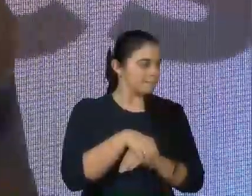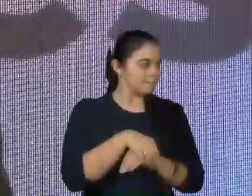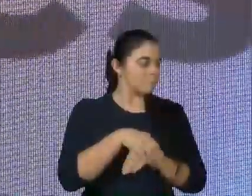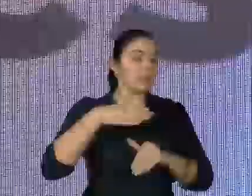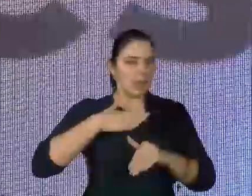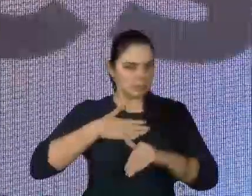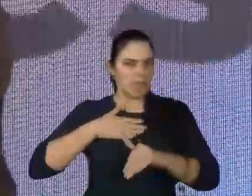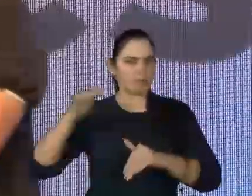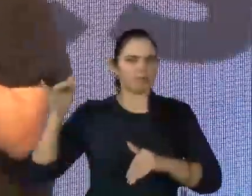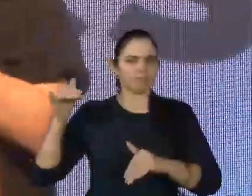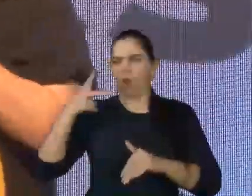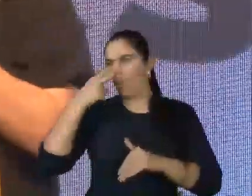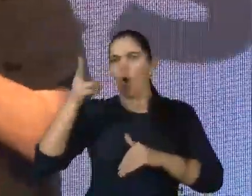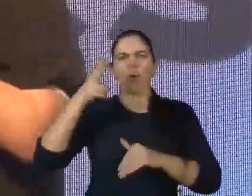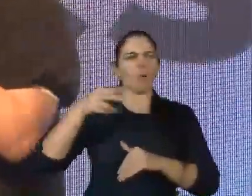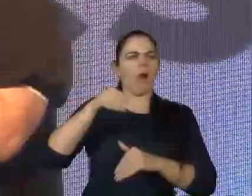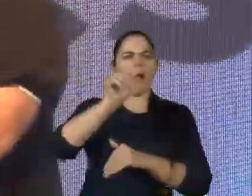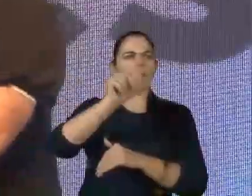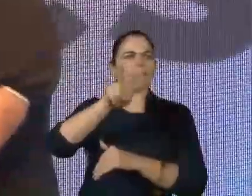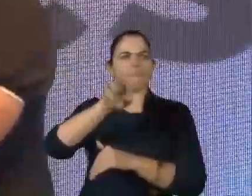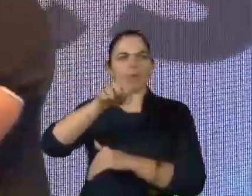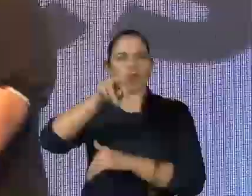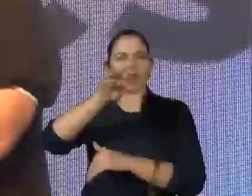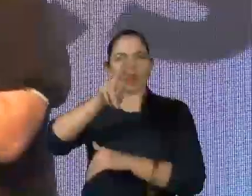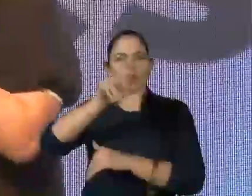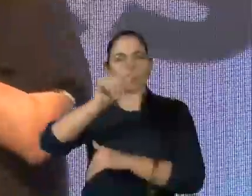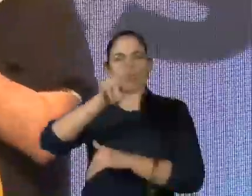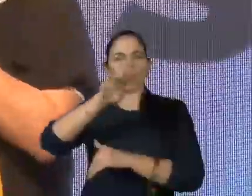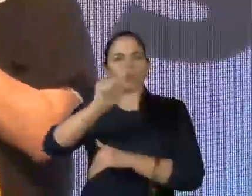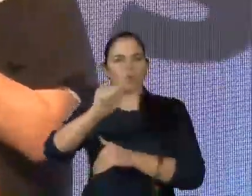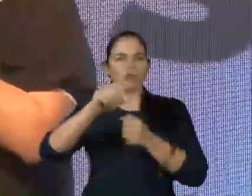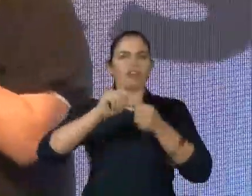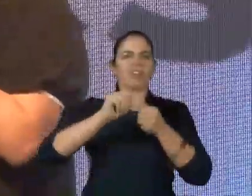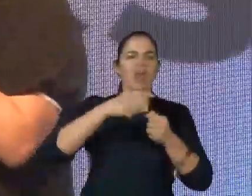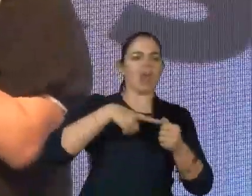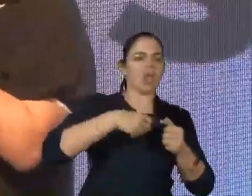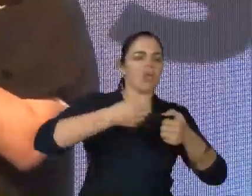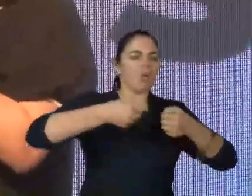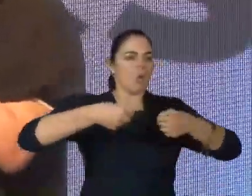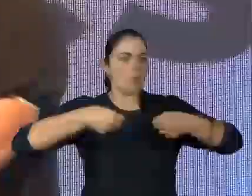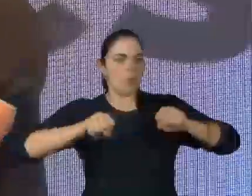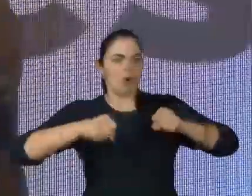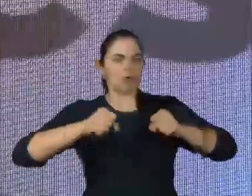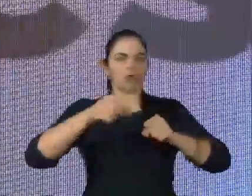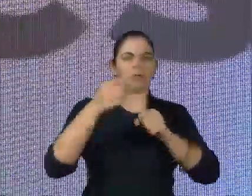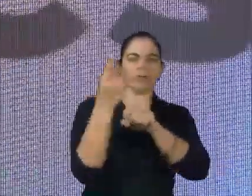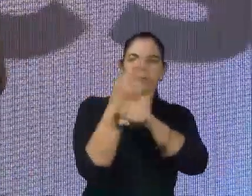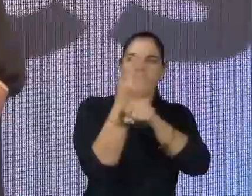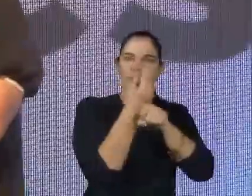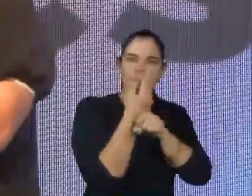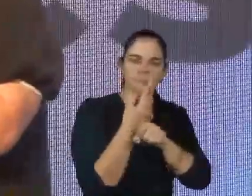minhas aventuras, né? Eu andava de moto táxi com ela, né?